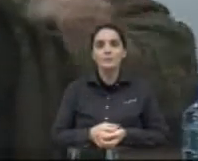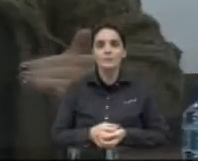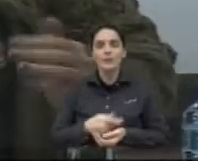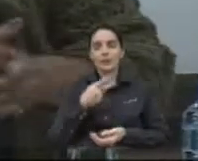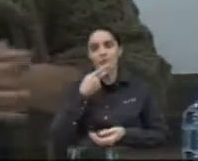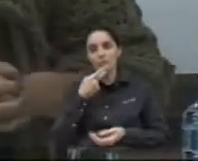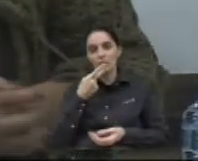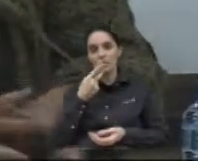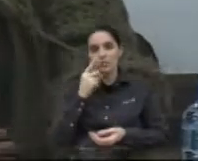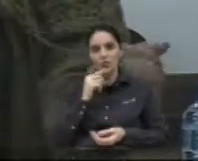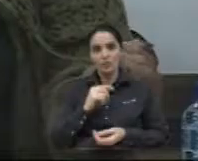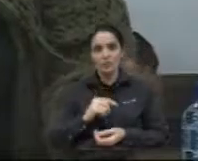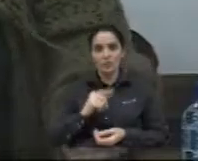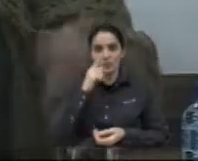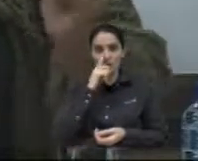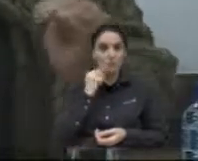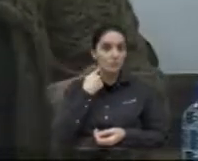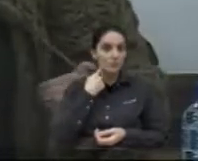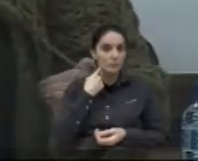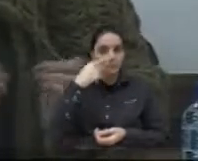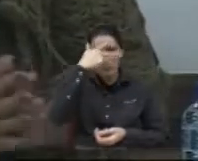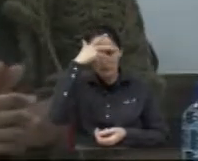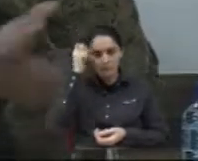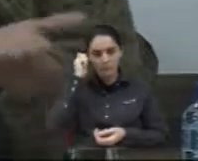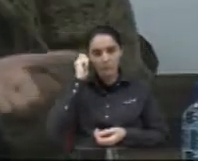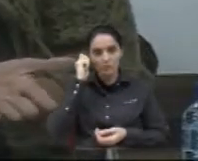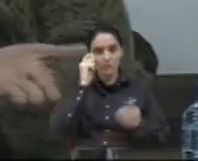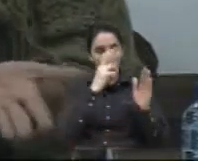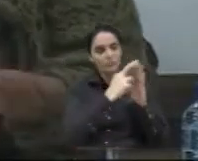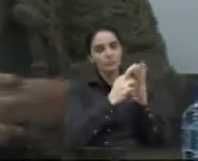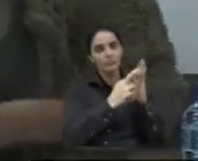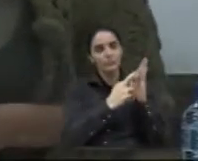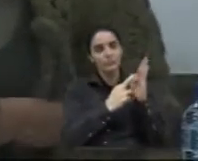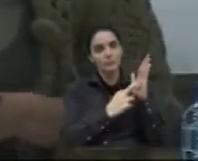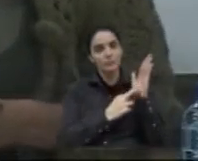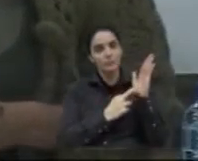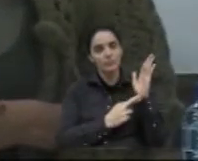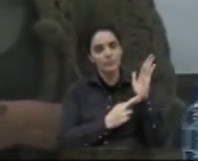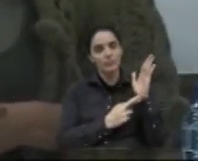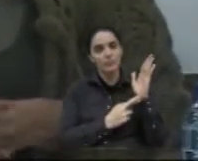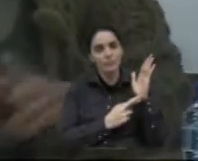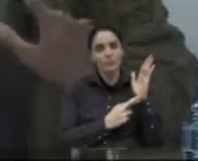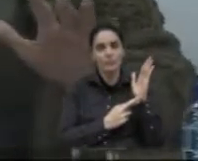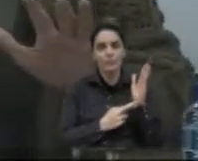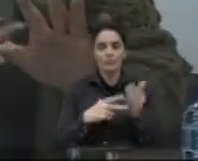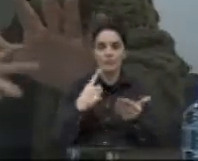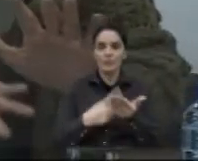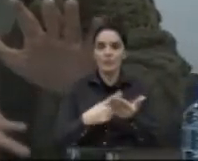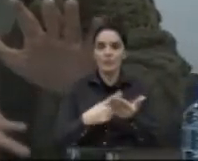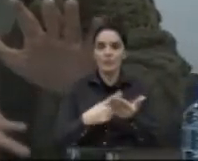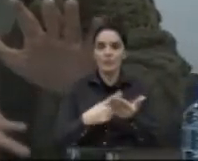que a Prefeitura poderá regulamentar. E um acerto feito aqui, se isso não for